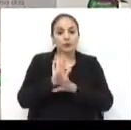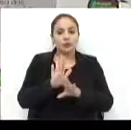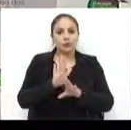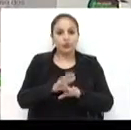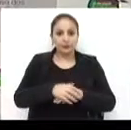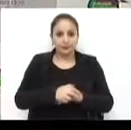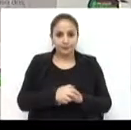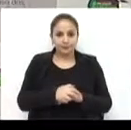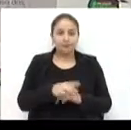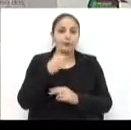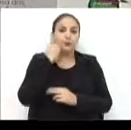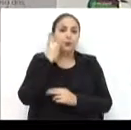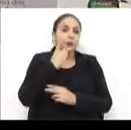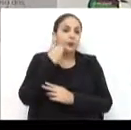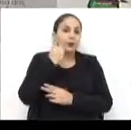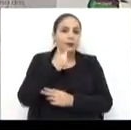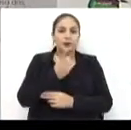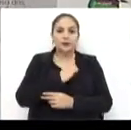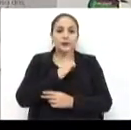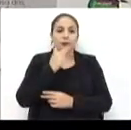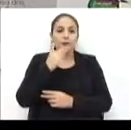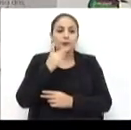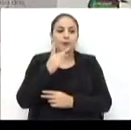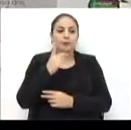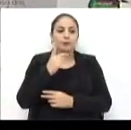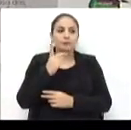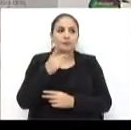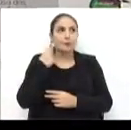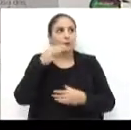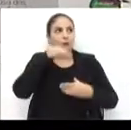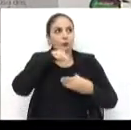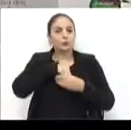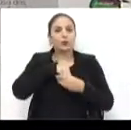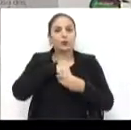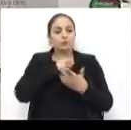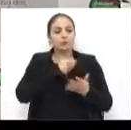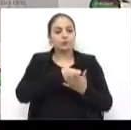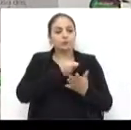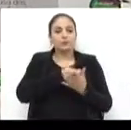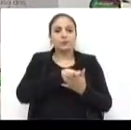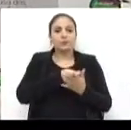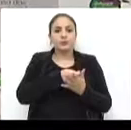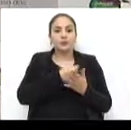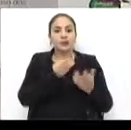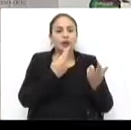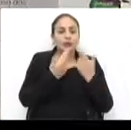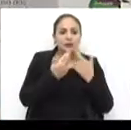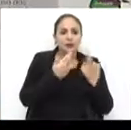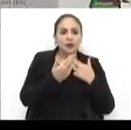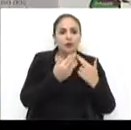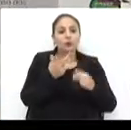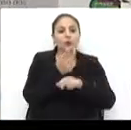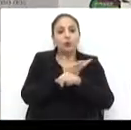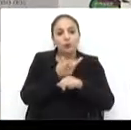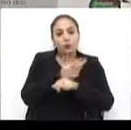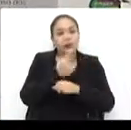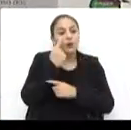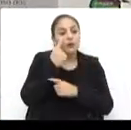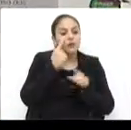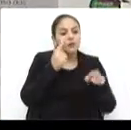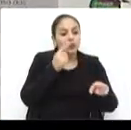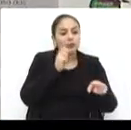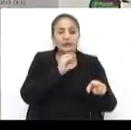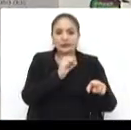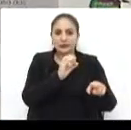gabinete, né? O deputado ele tem uma política interna de cobrança muito forte em cima da gente, no sentido de ir atrás, ver